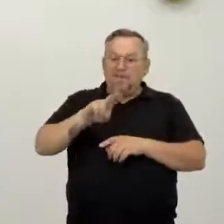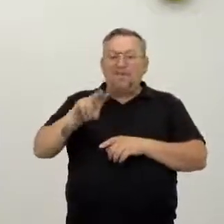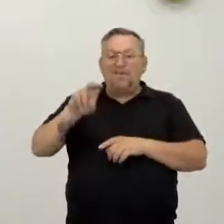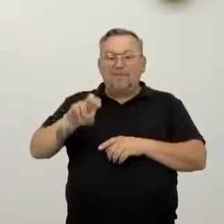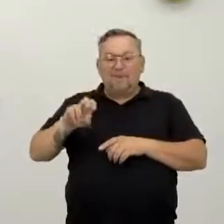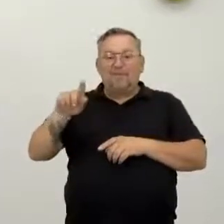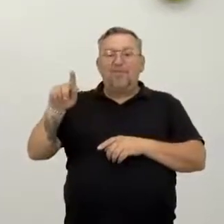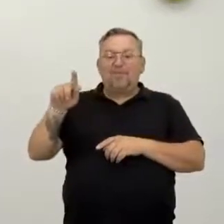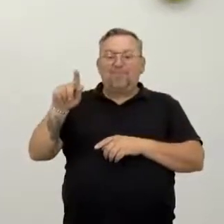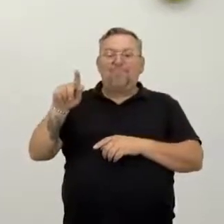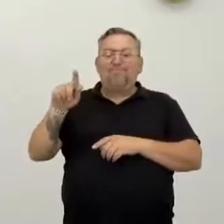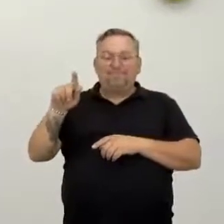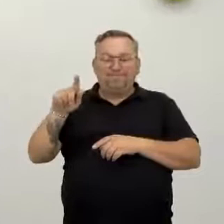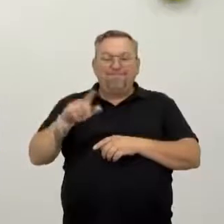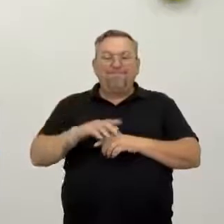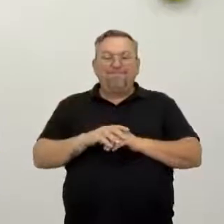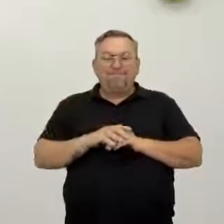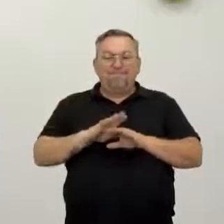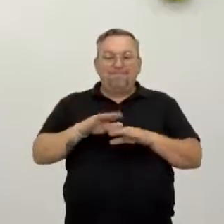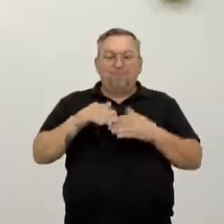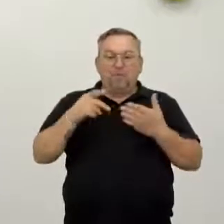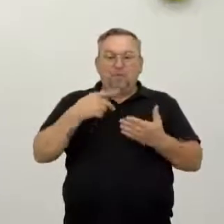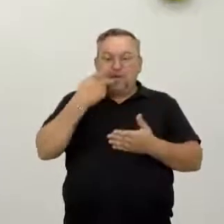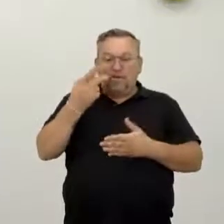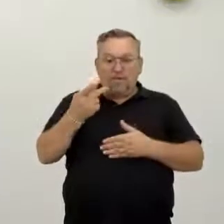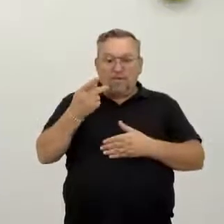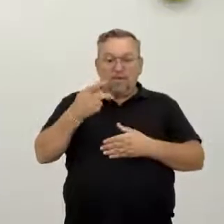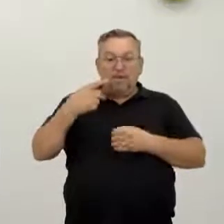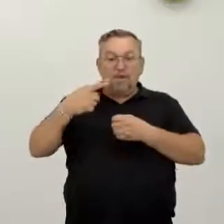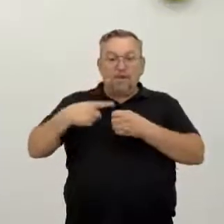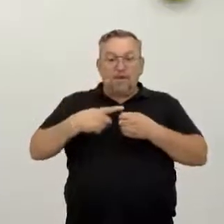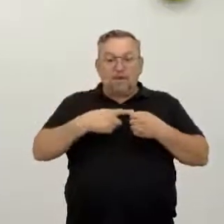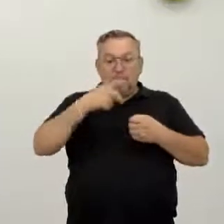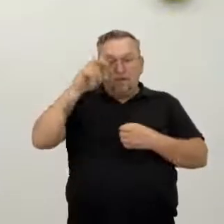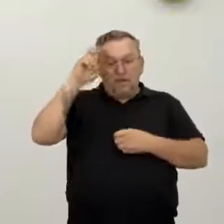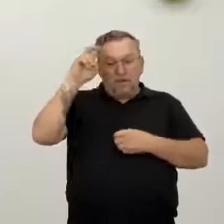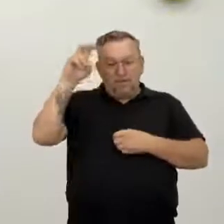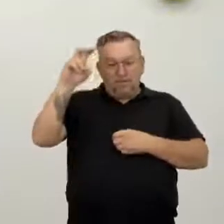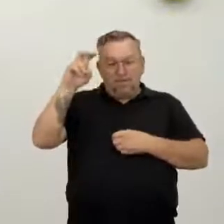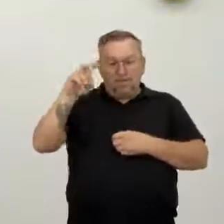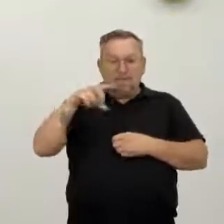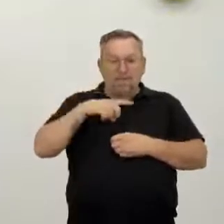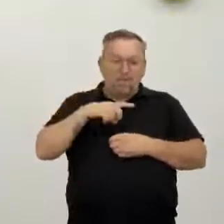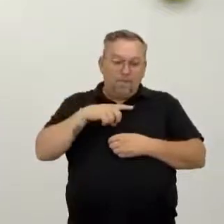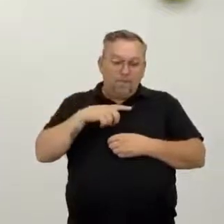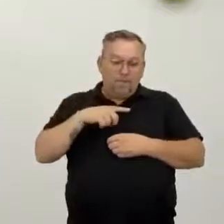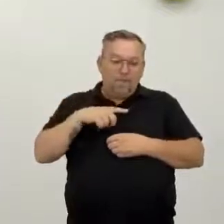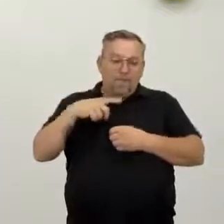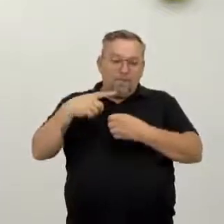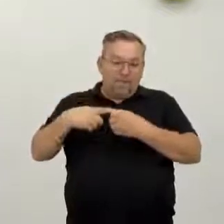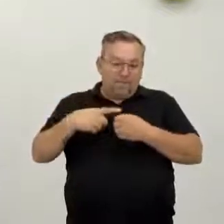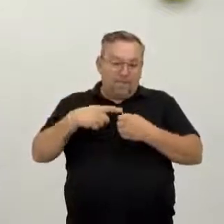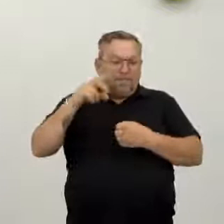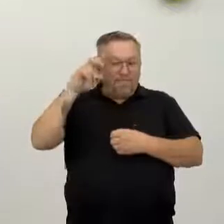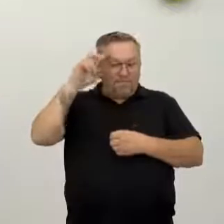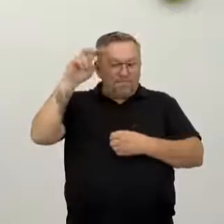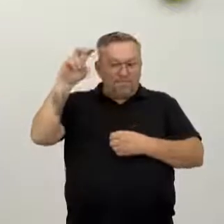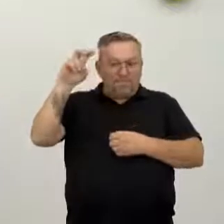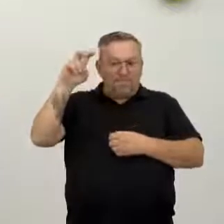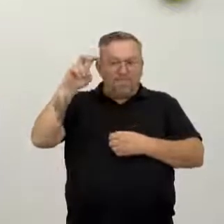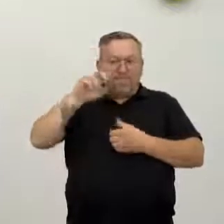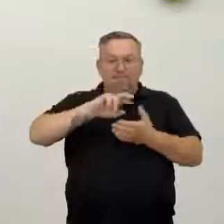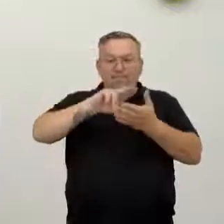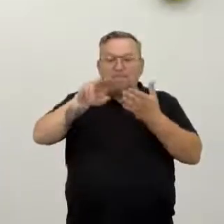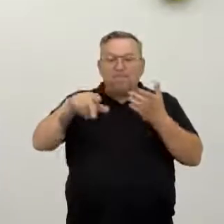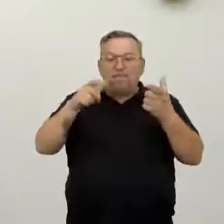utilizando o 5G, né? Então, quando ele falou no vídeo em cidades inteligentes, a gente tem cidades inteligentes, né, em